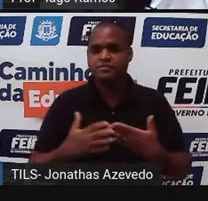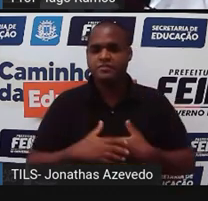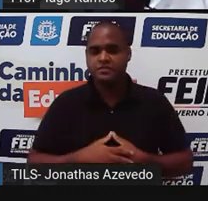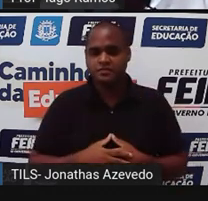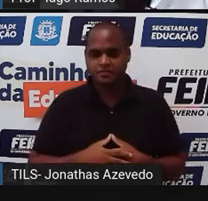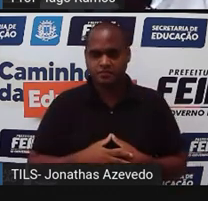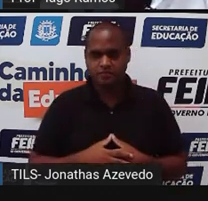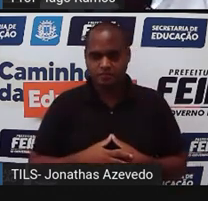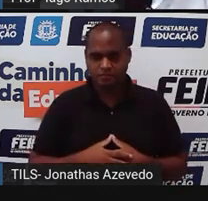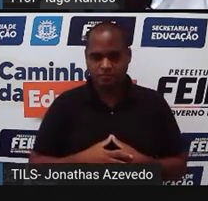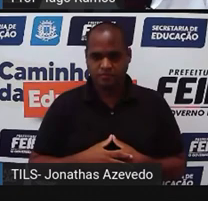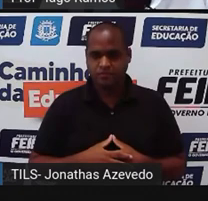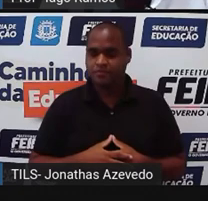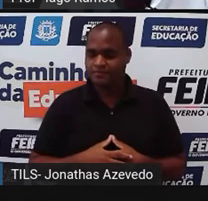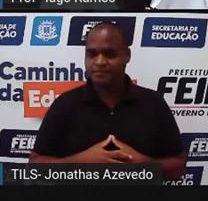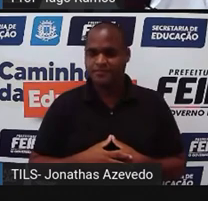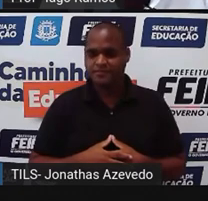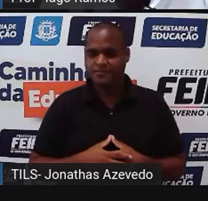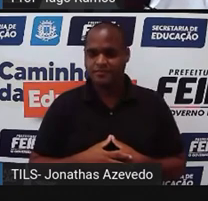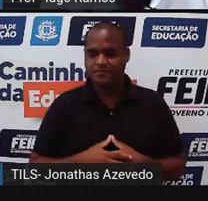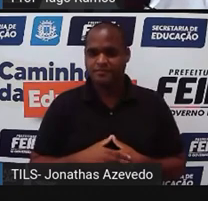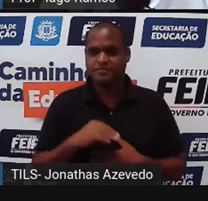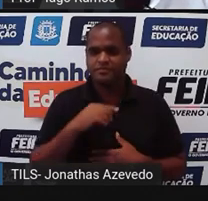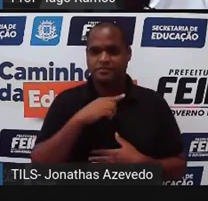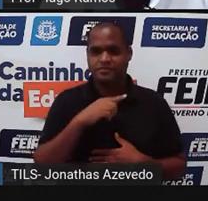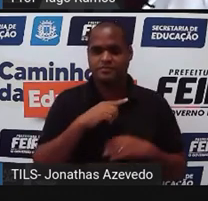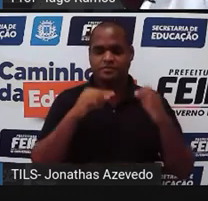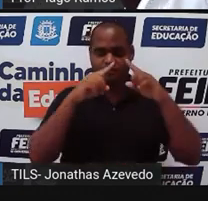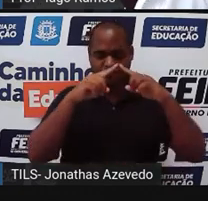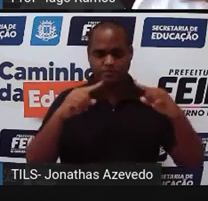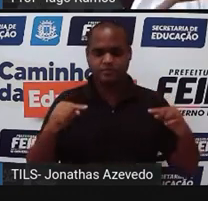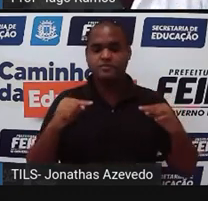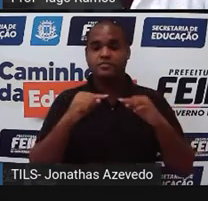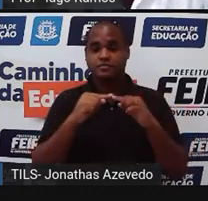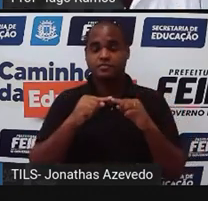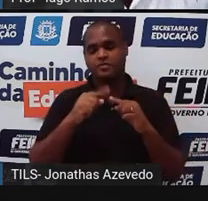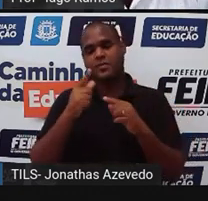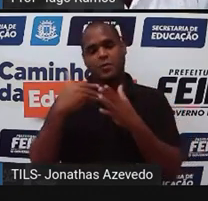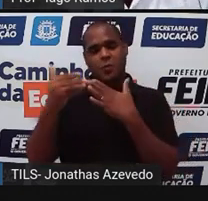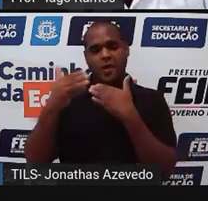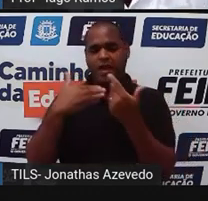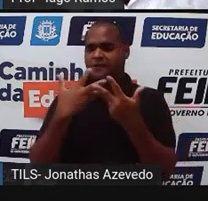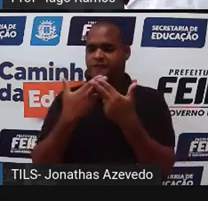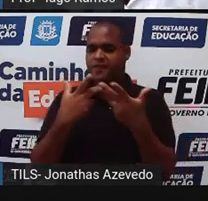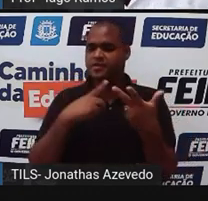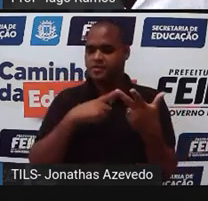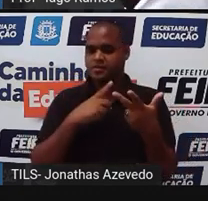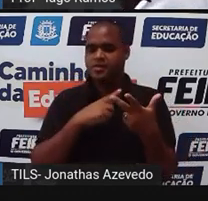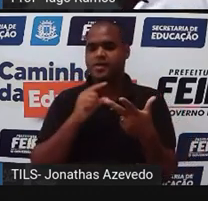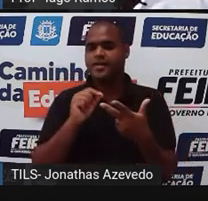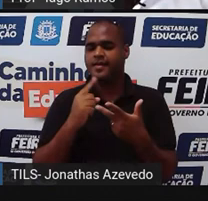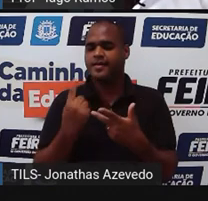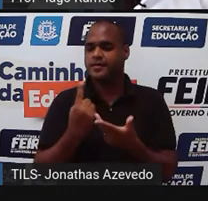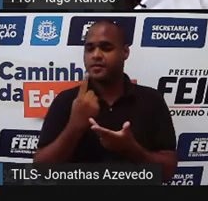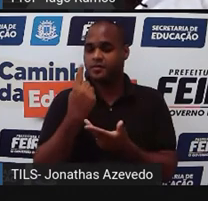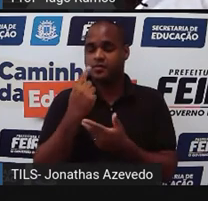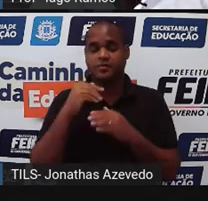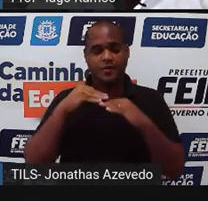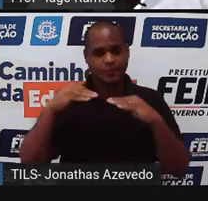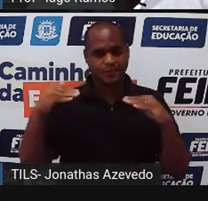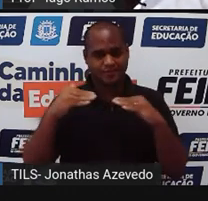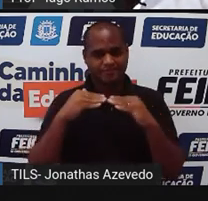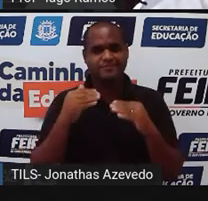pegando ali no triângulo em qualquer um daqueles triângulos o comprimento continua sendo